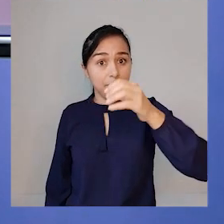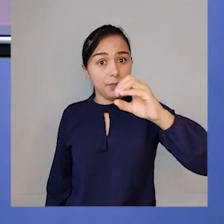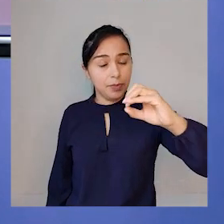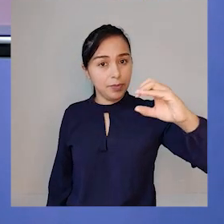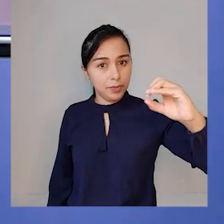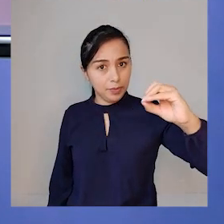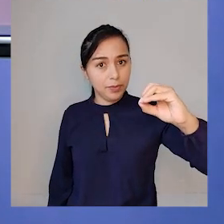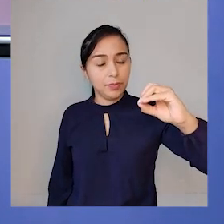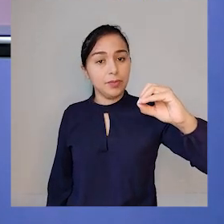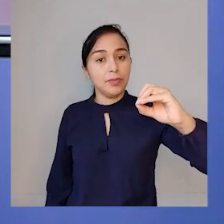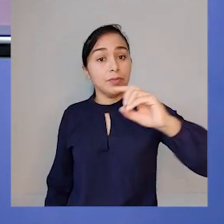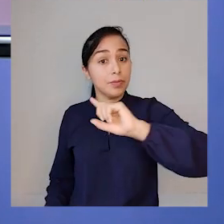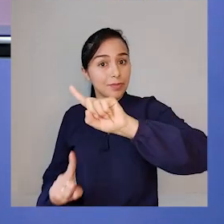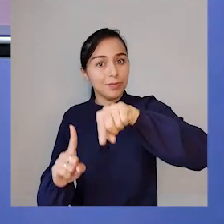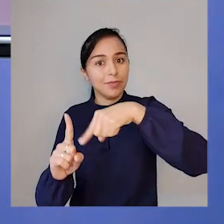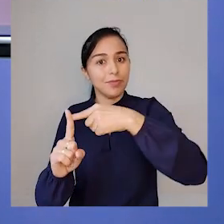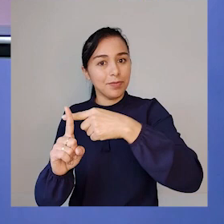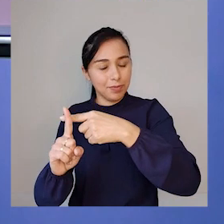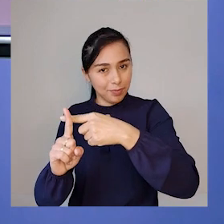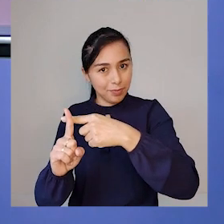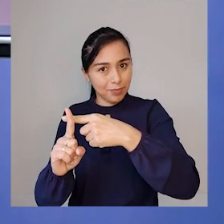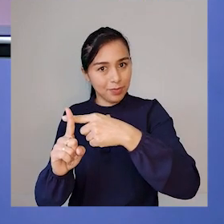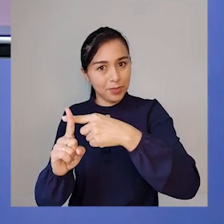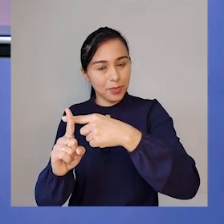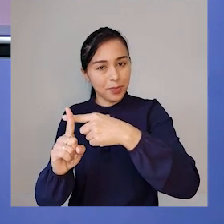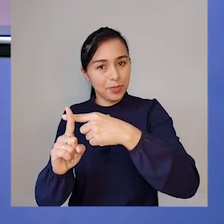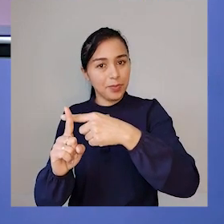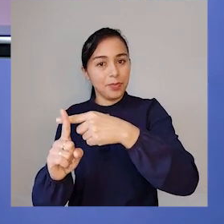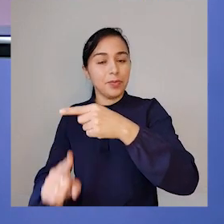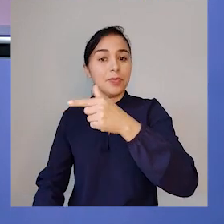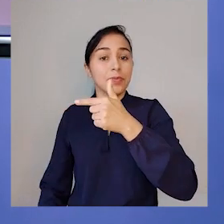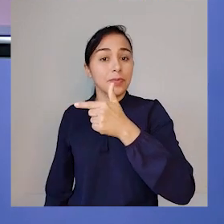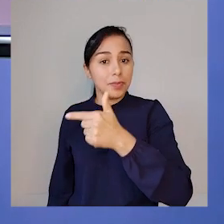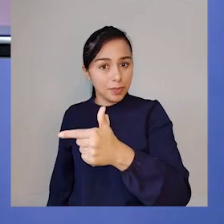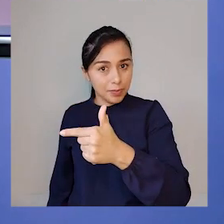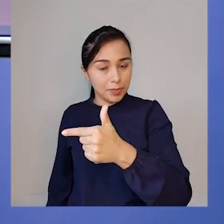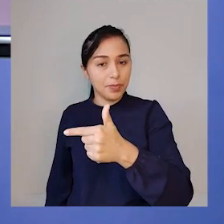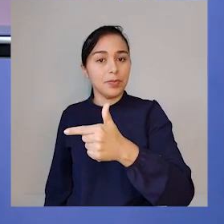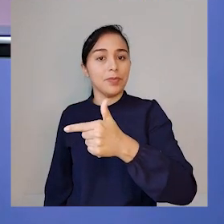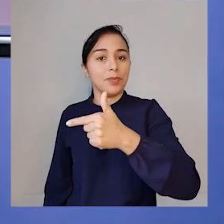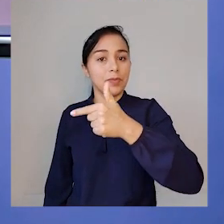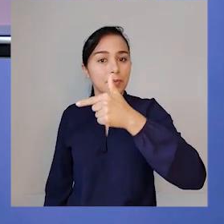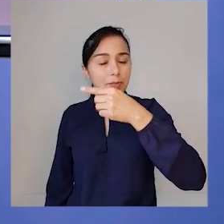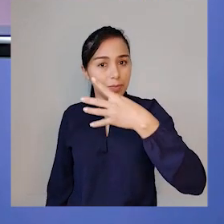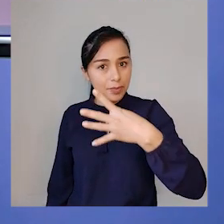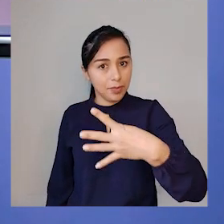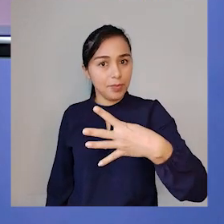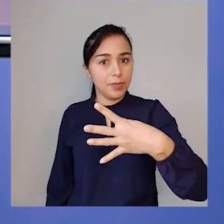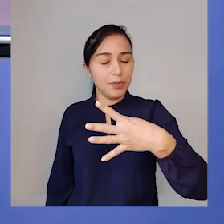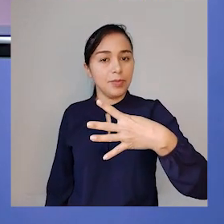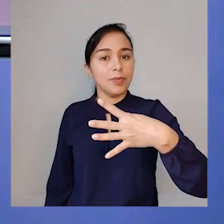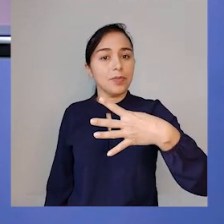e nós vamos adicionar ao segundo dado, que é